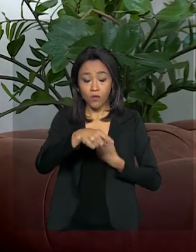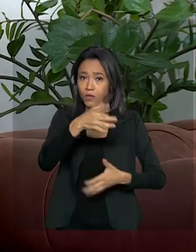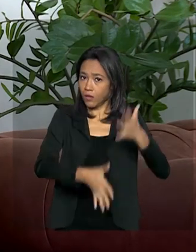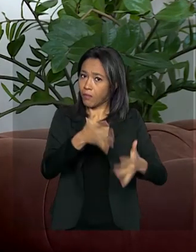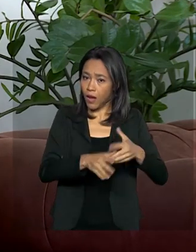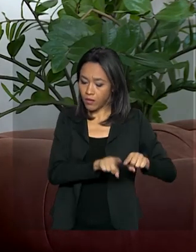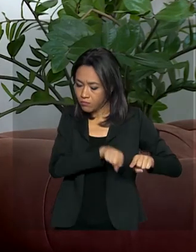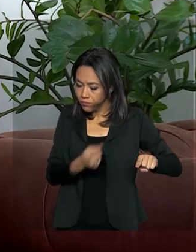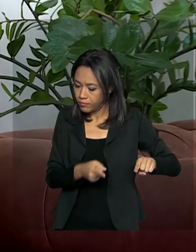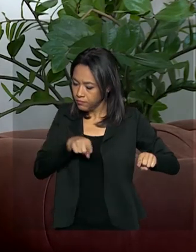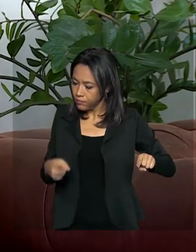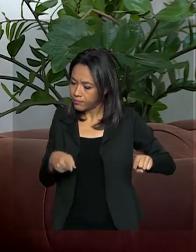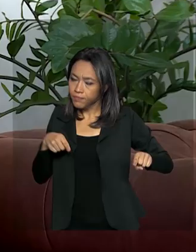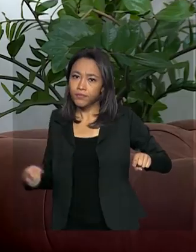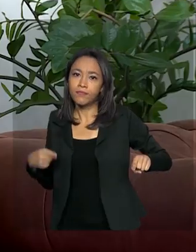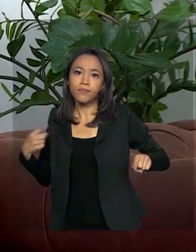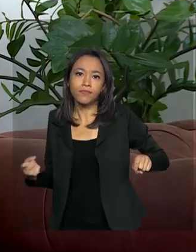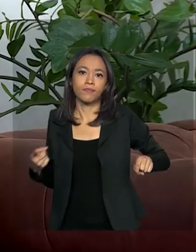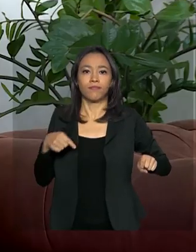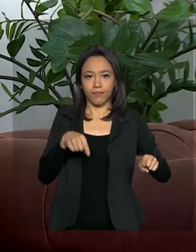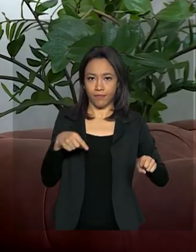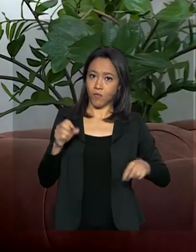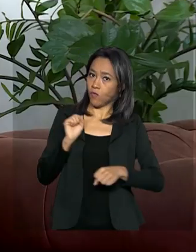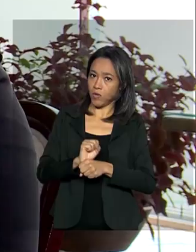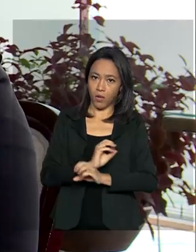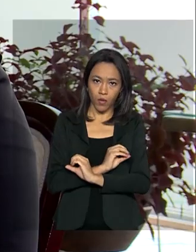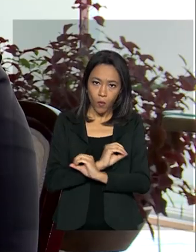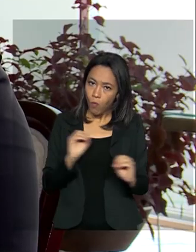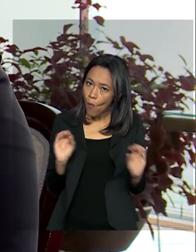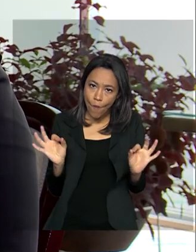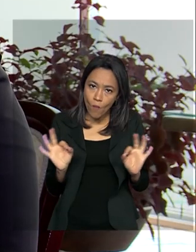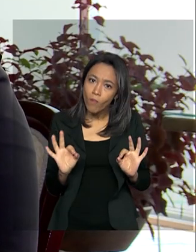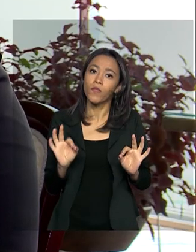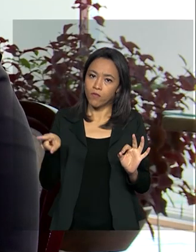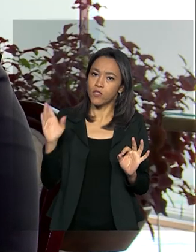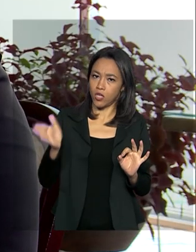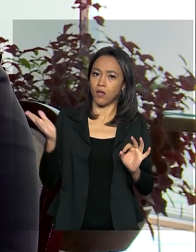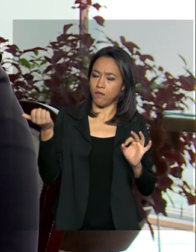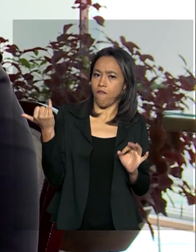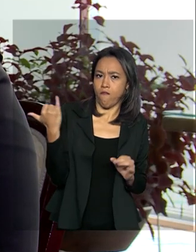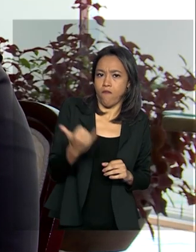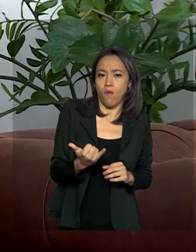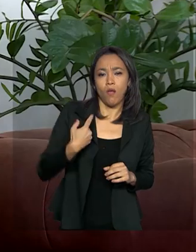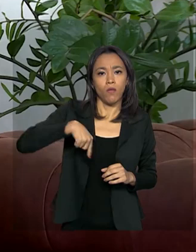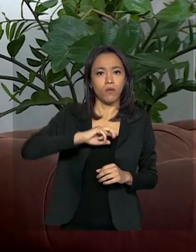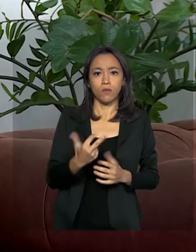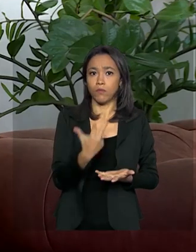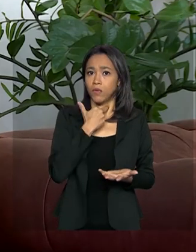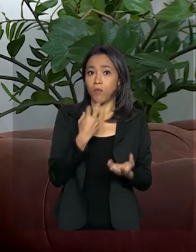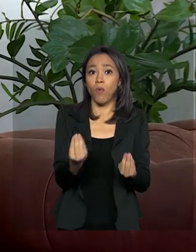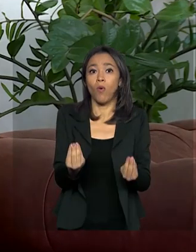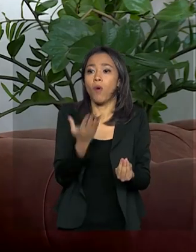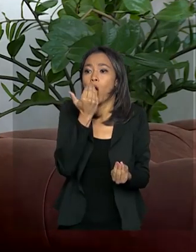em uma cadeia produtiva a neste momento porque como você bem colocou nós não temos como